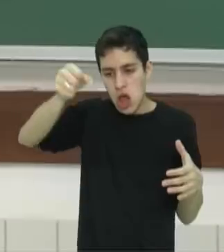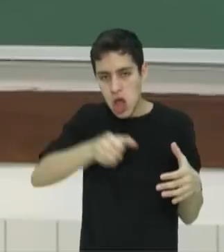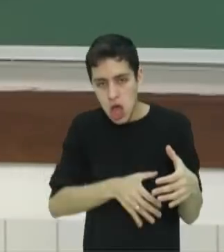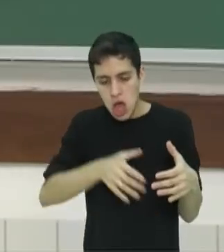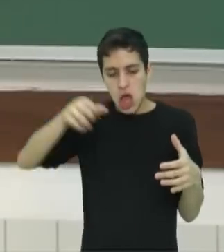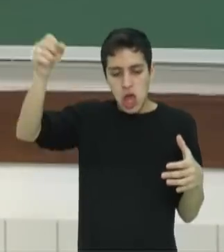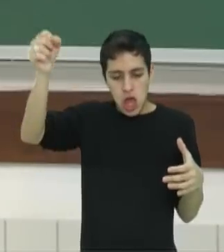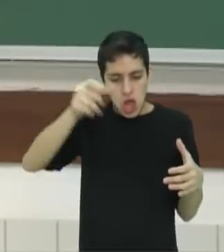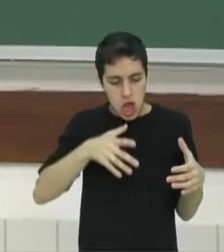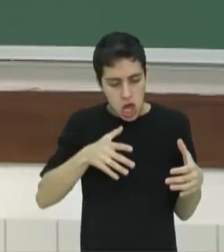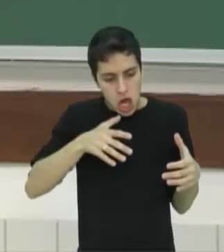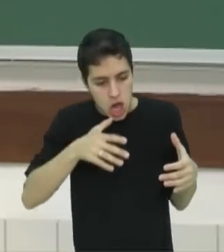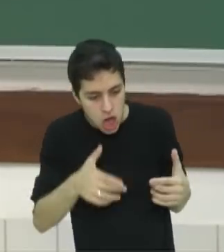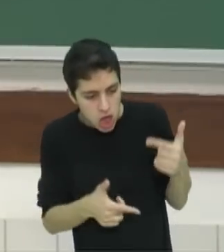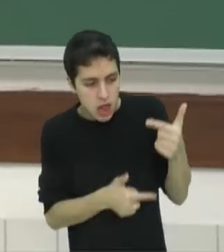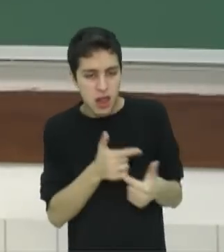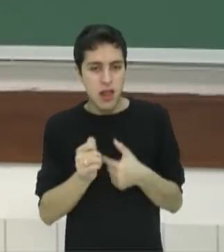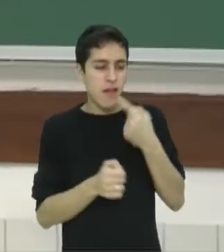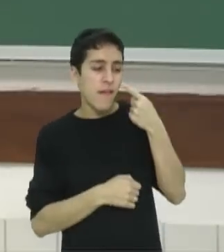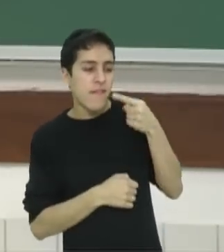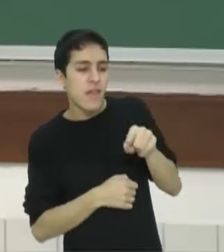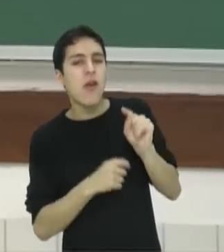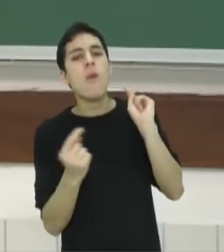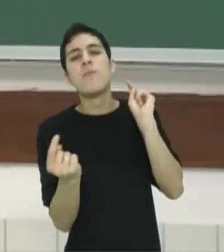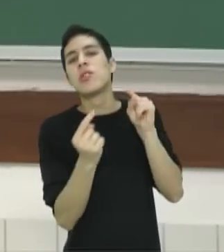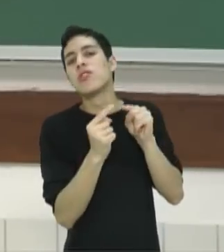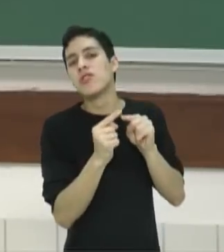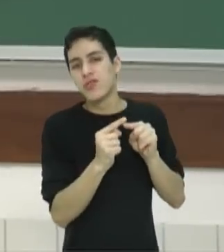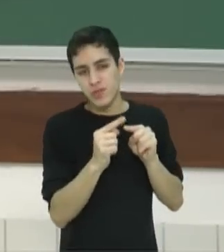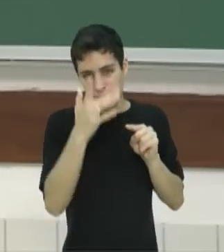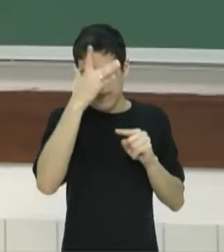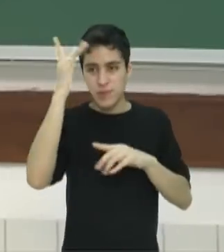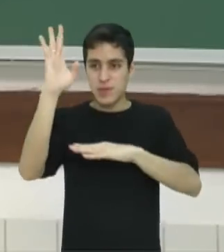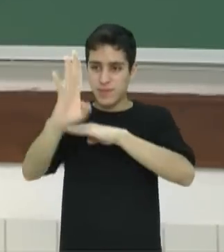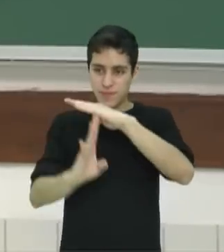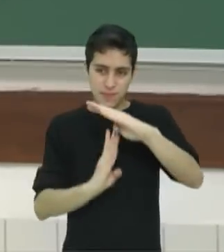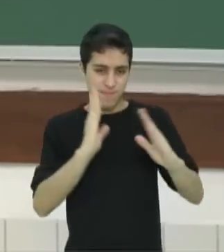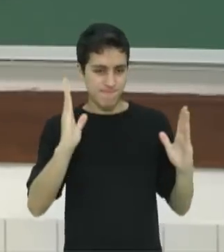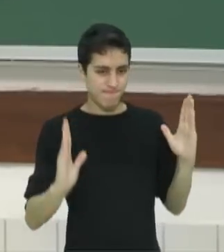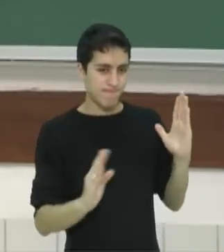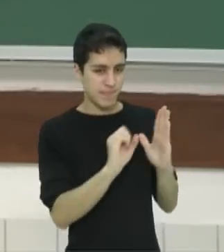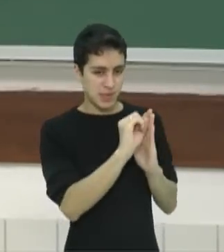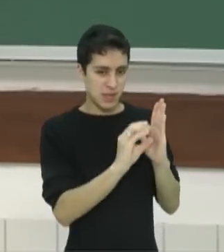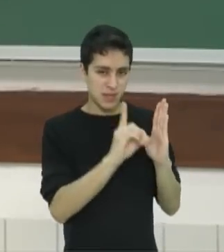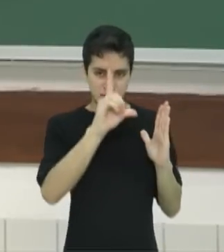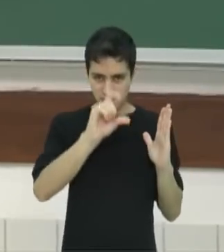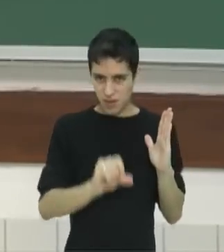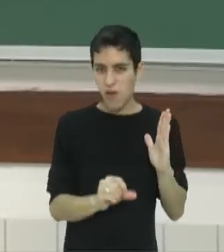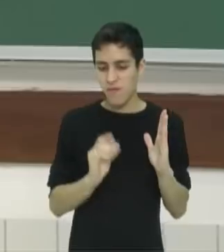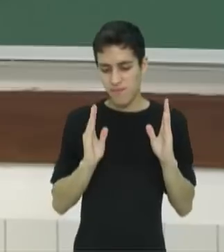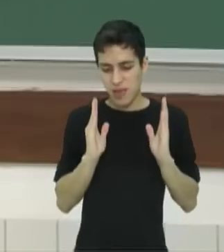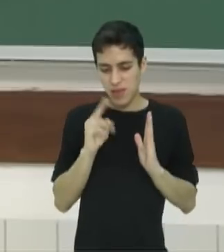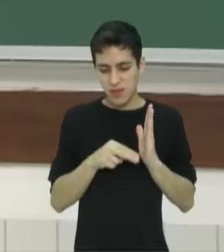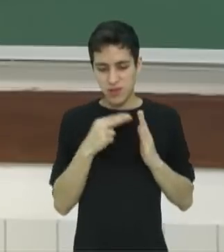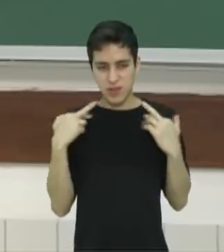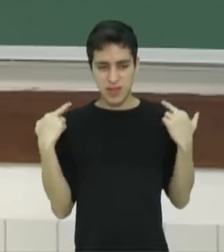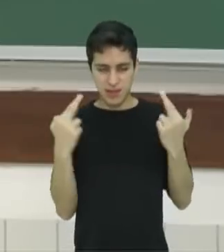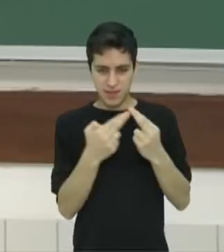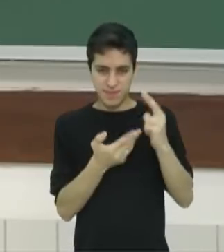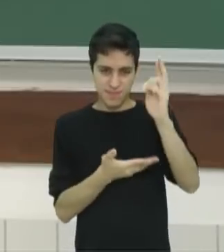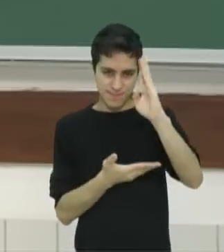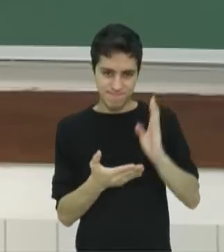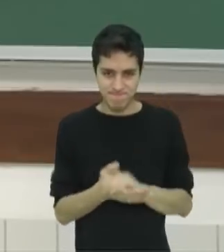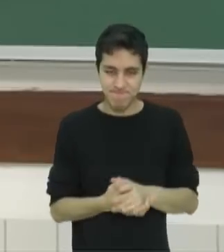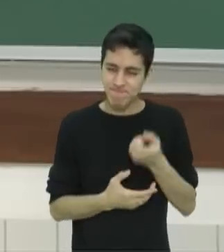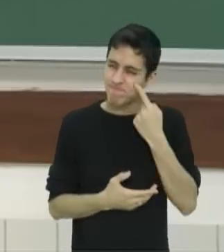dos destinos mais comuns dos imigrantes no século XIX, durante o segundo reinado. E agora nós temos um